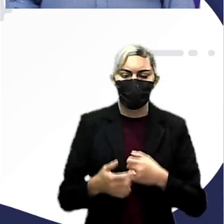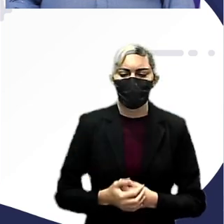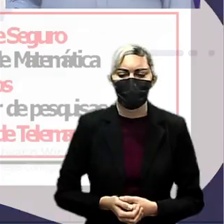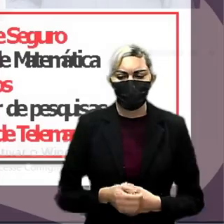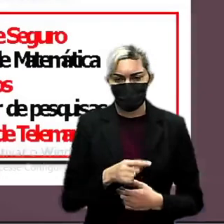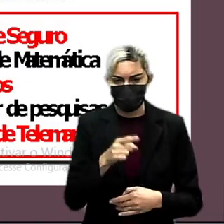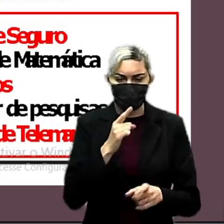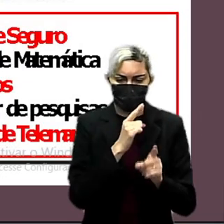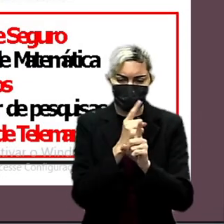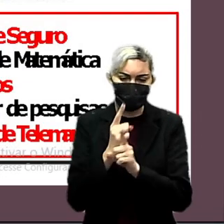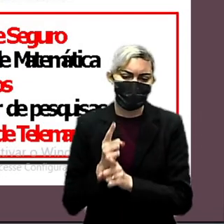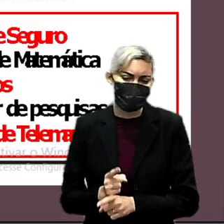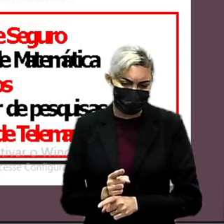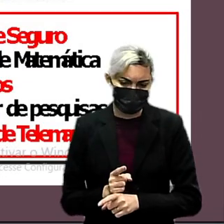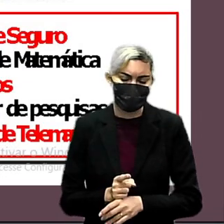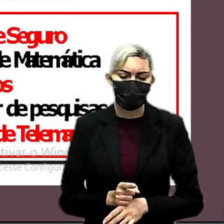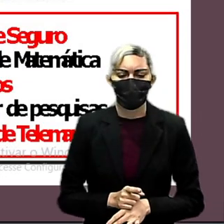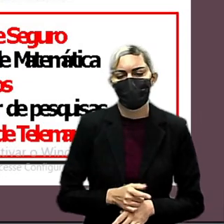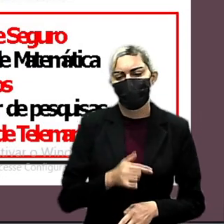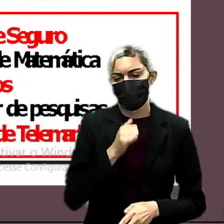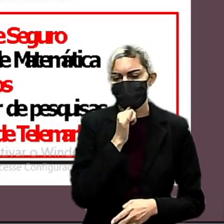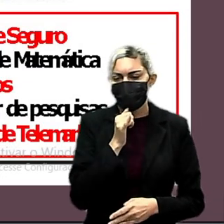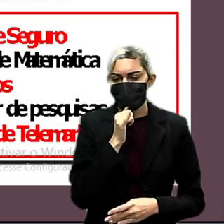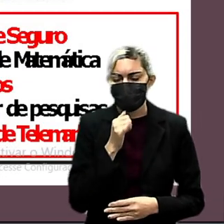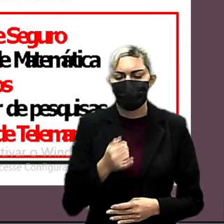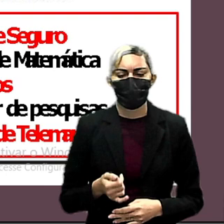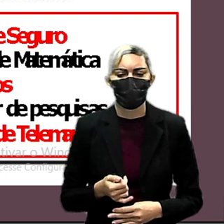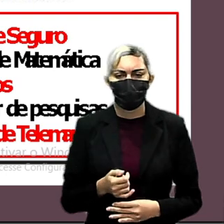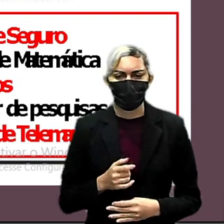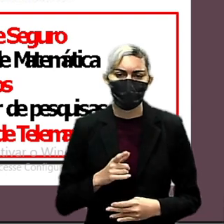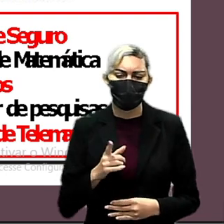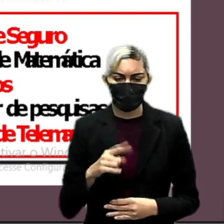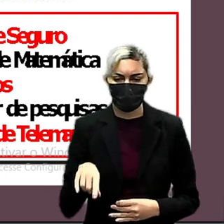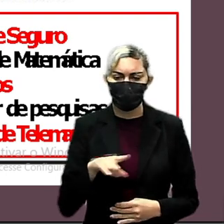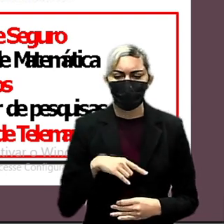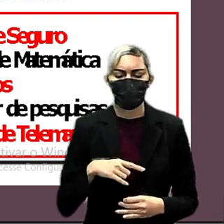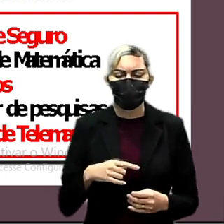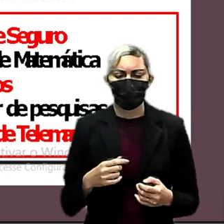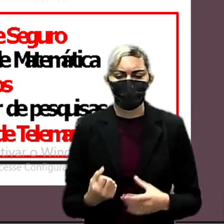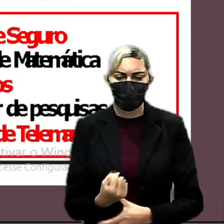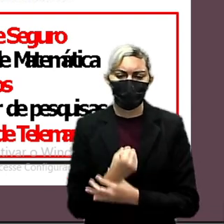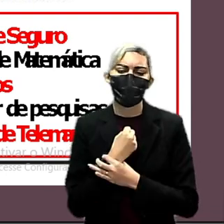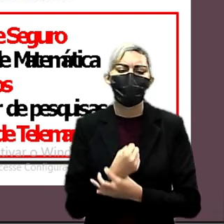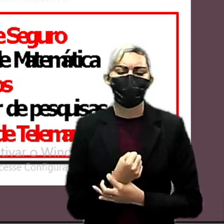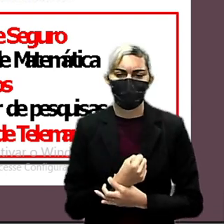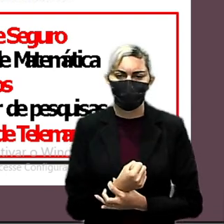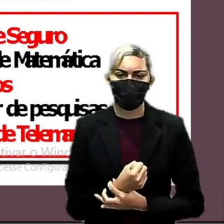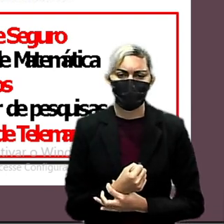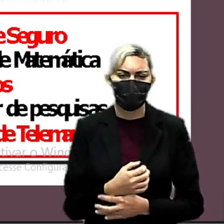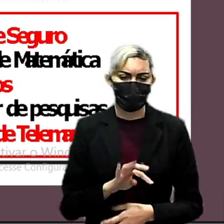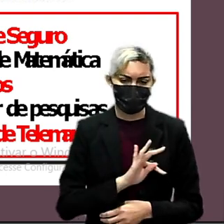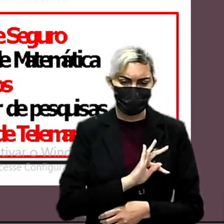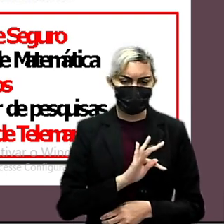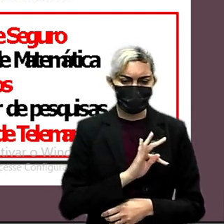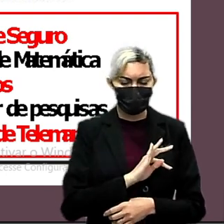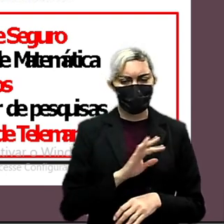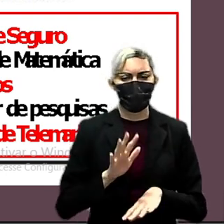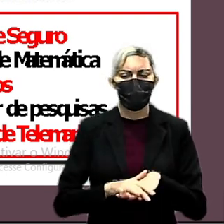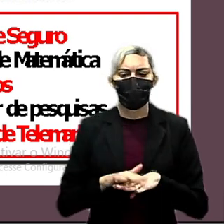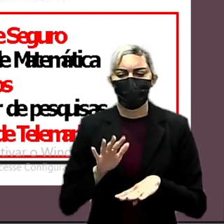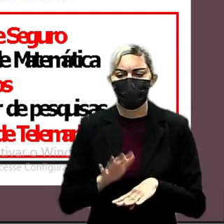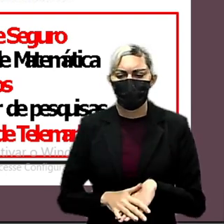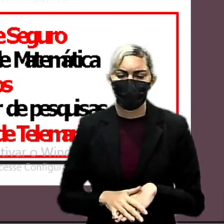vão identificar, por exemplo, agentes de seguro, né, técnicos de